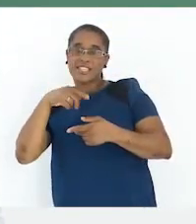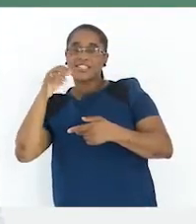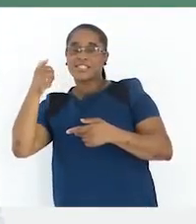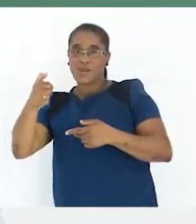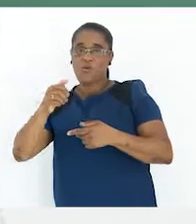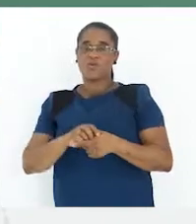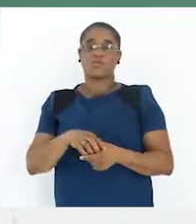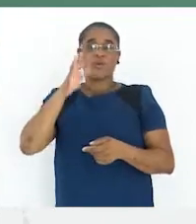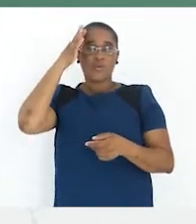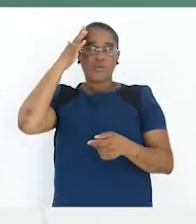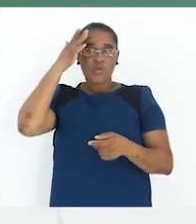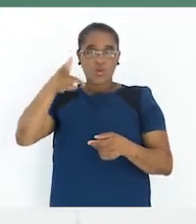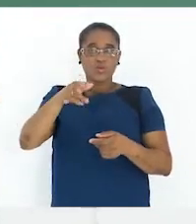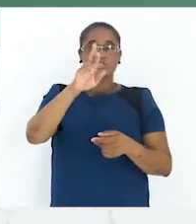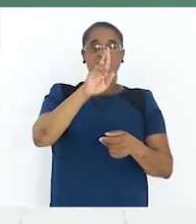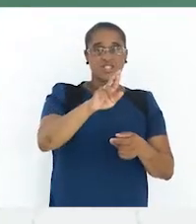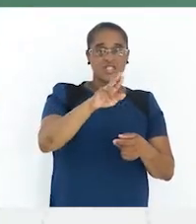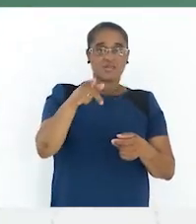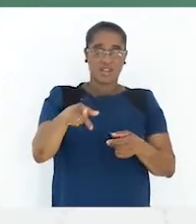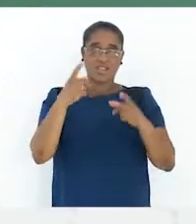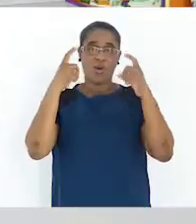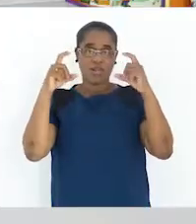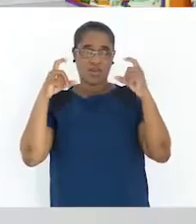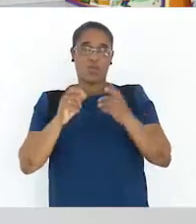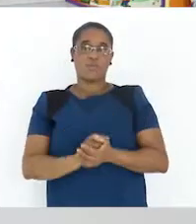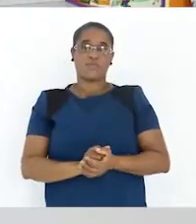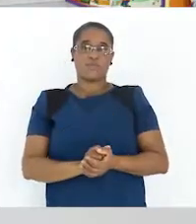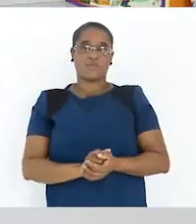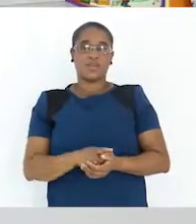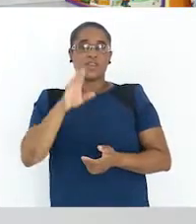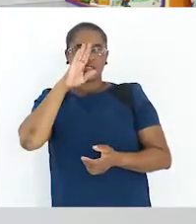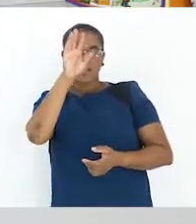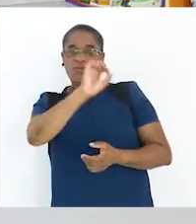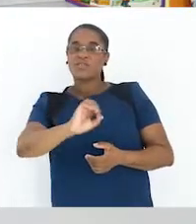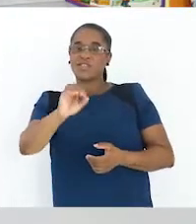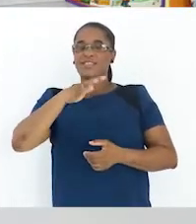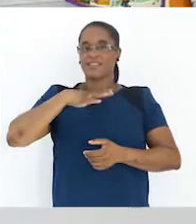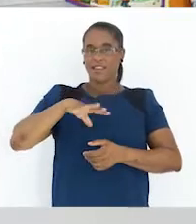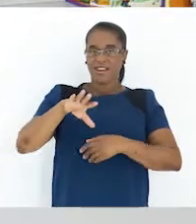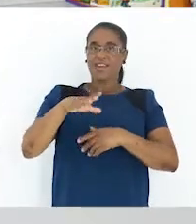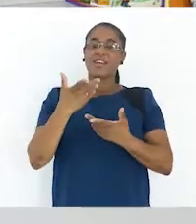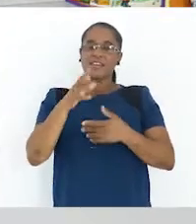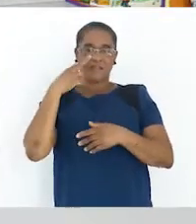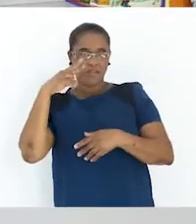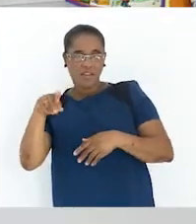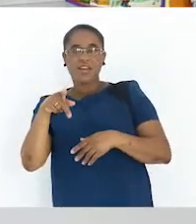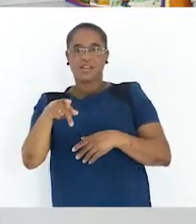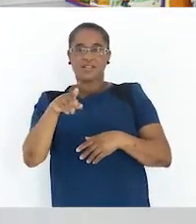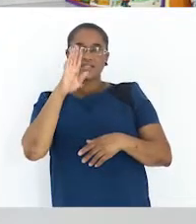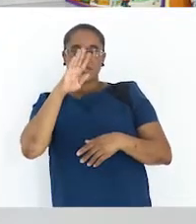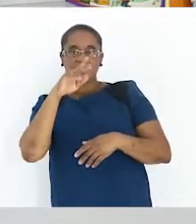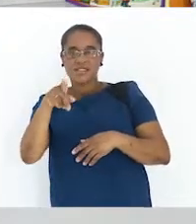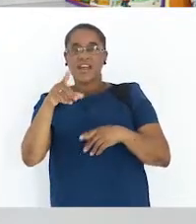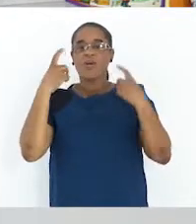valores de x para esta equação. Se vocês quiserem certificar se